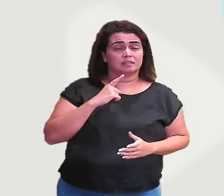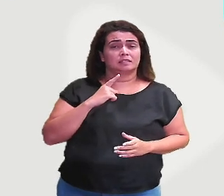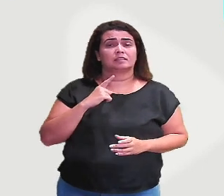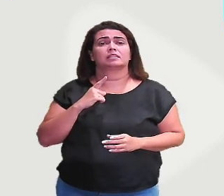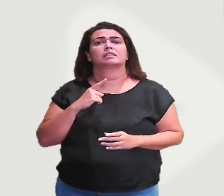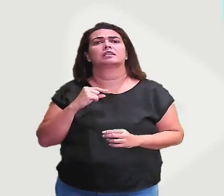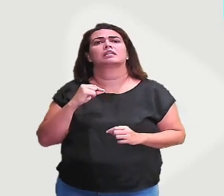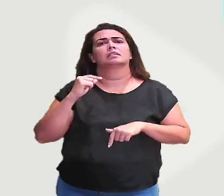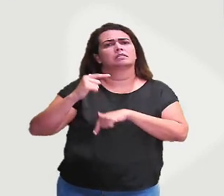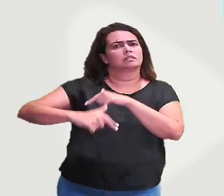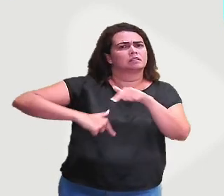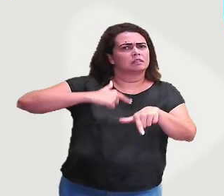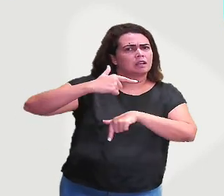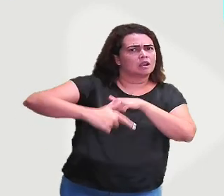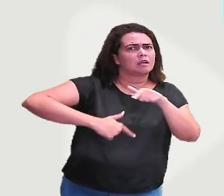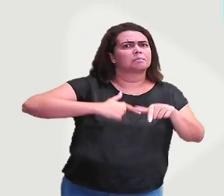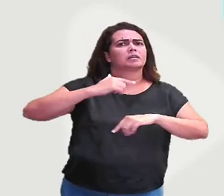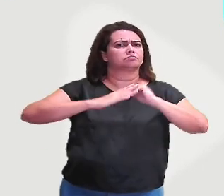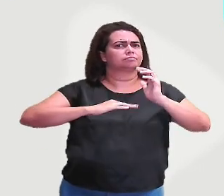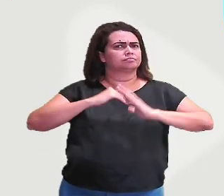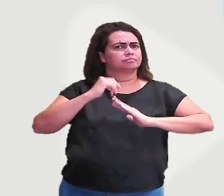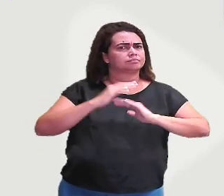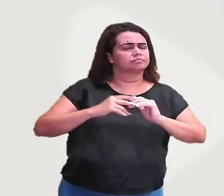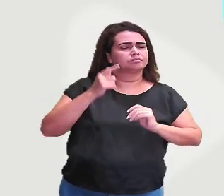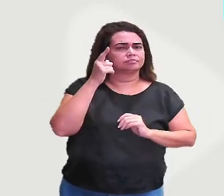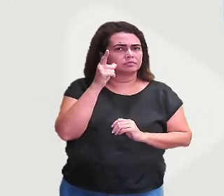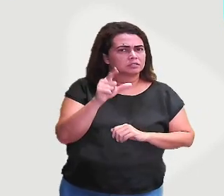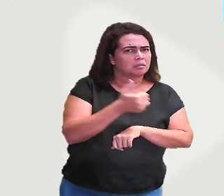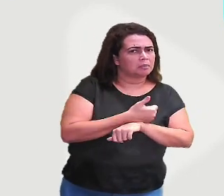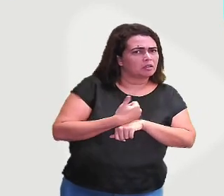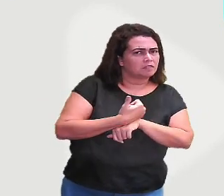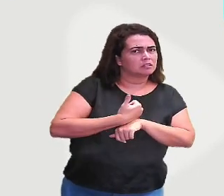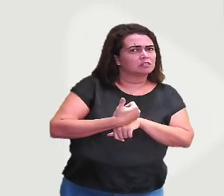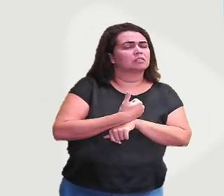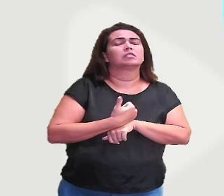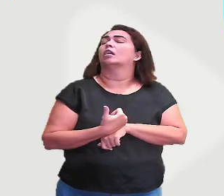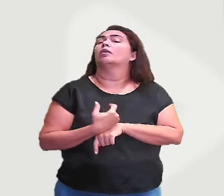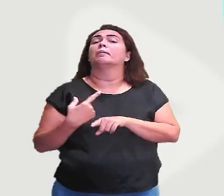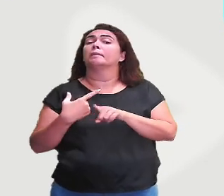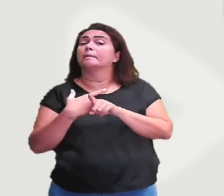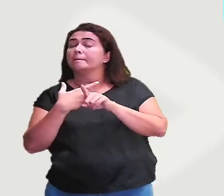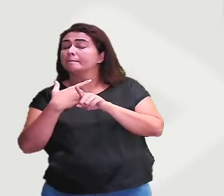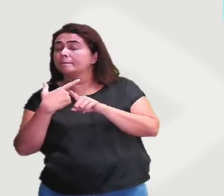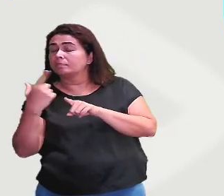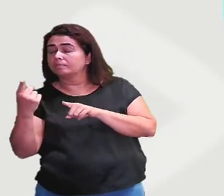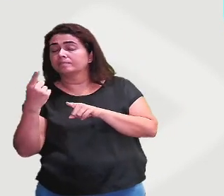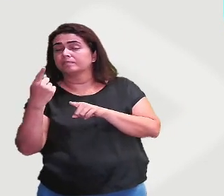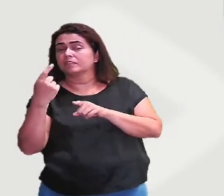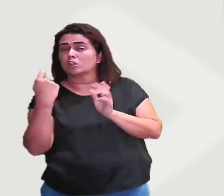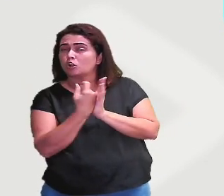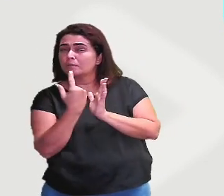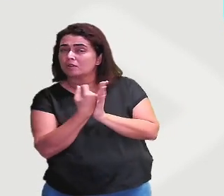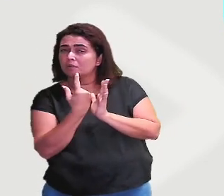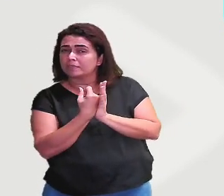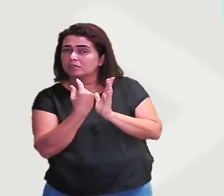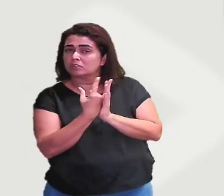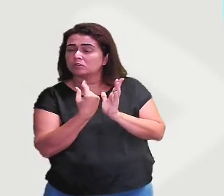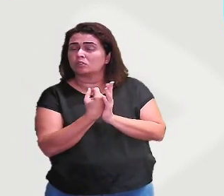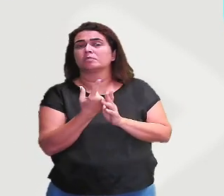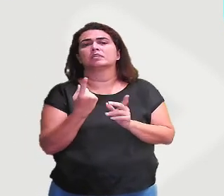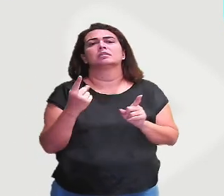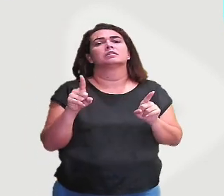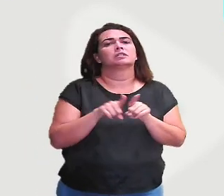obra, com uma certa qualificação, mercado consumidor e recursos